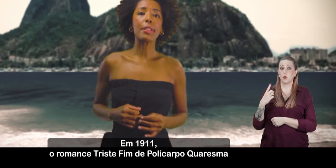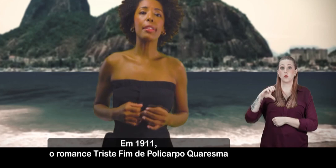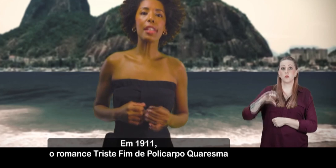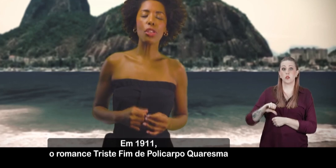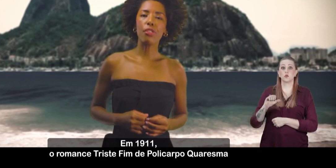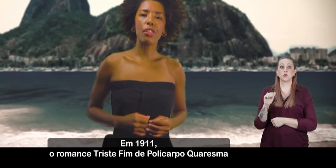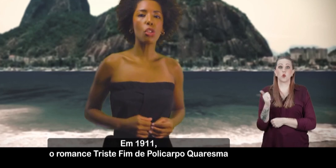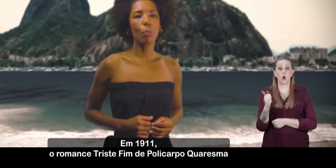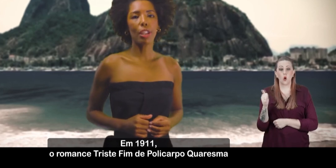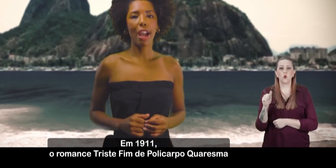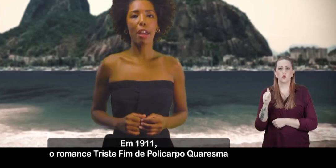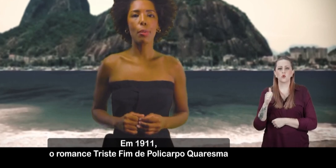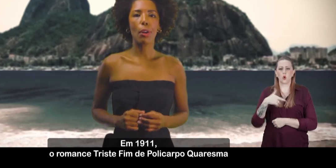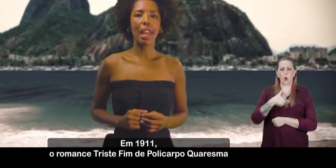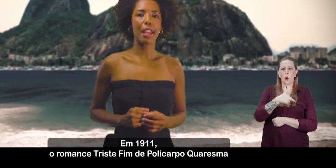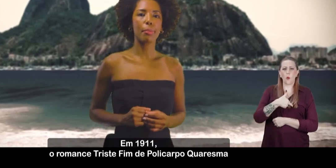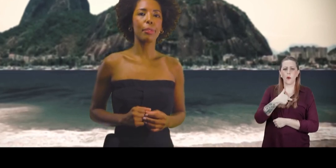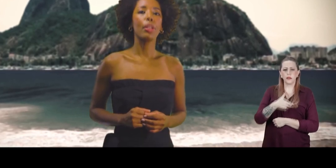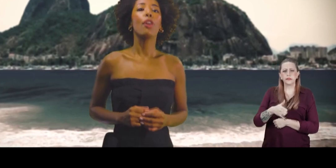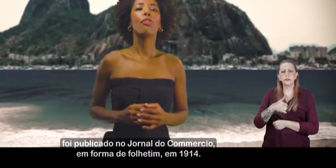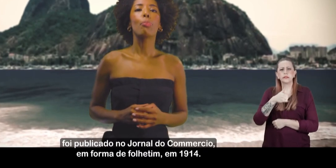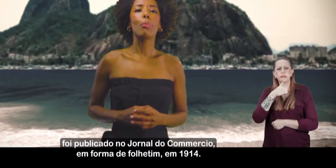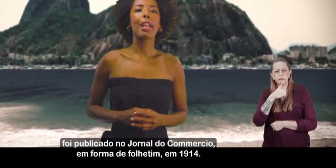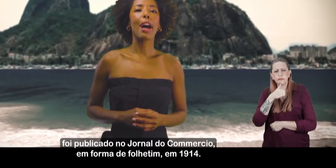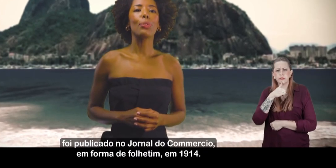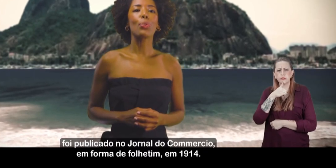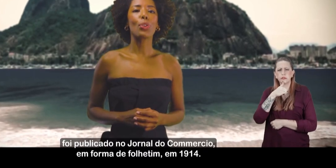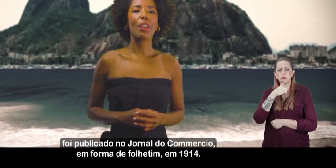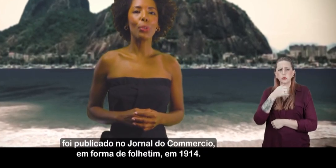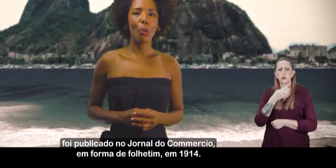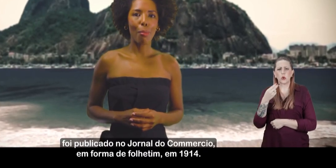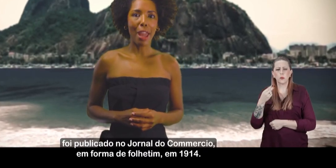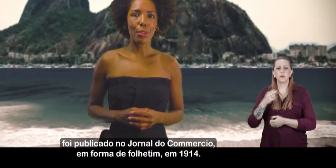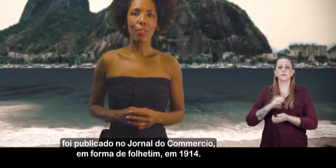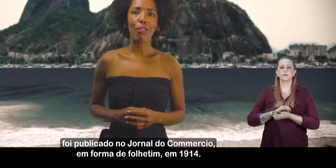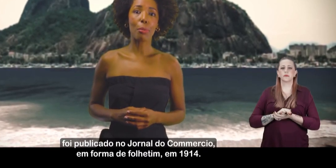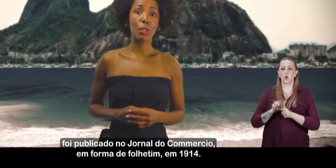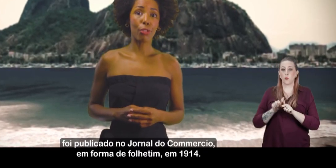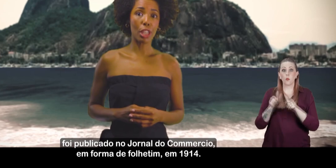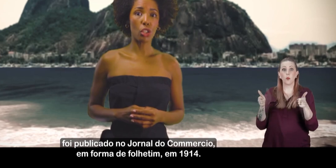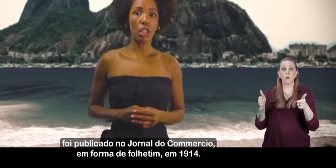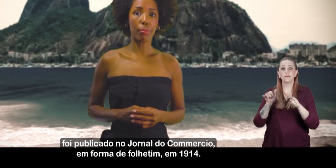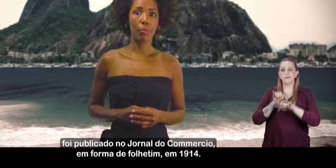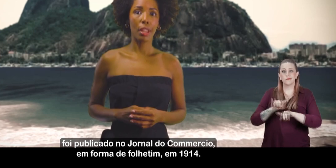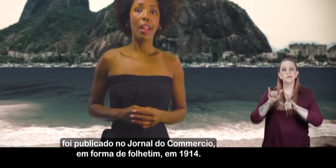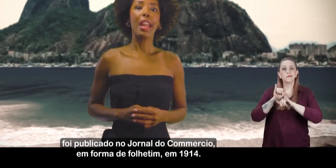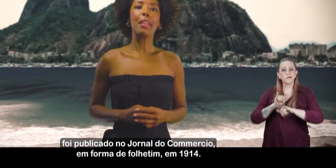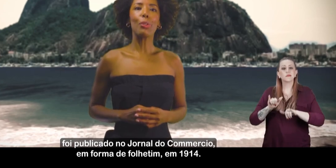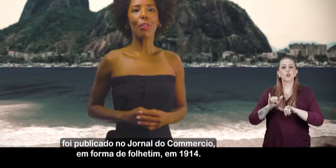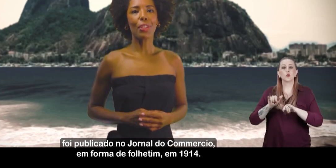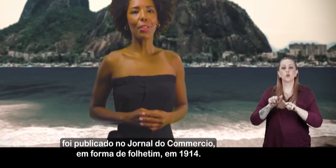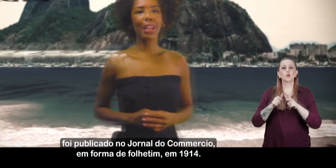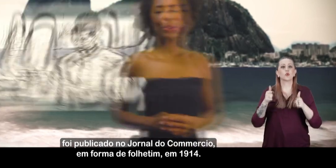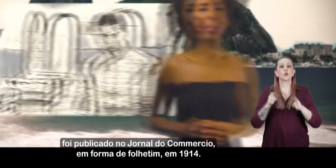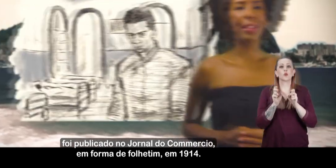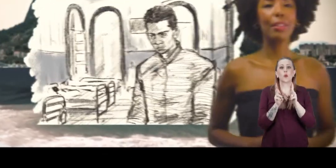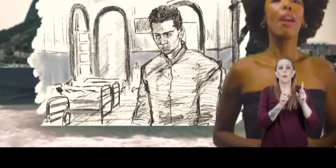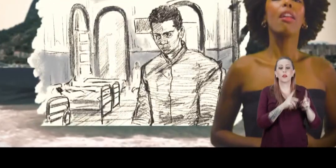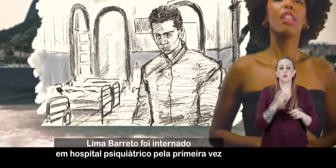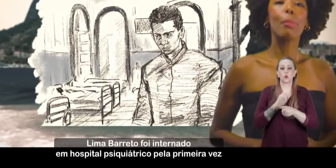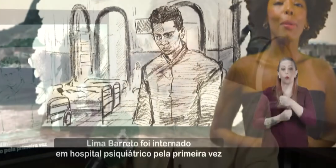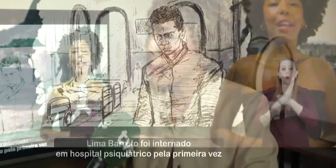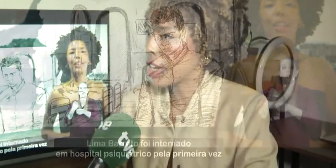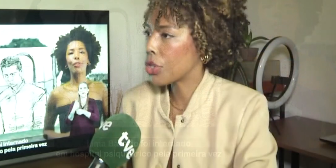documentário e também vocês encontram ele no YouTube né ele tá sendo